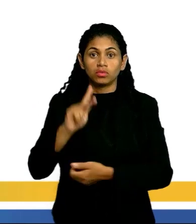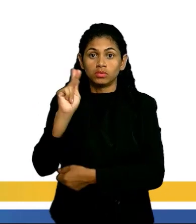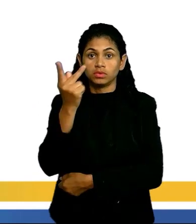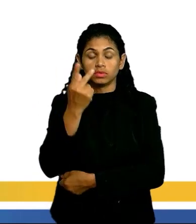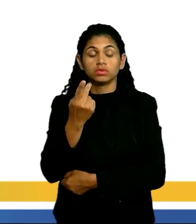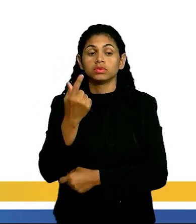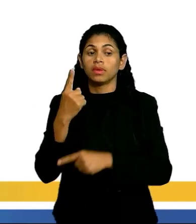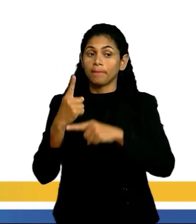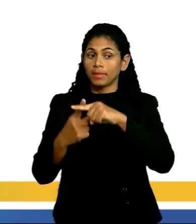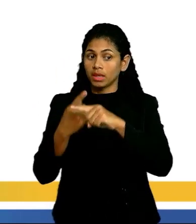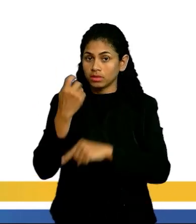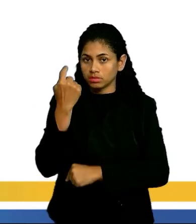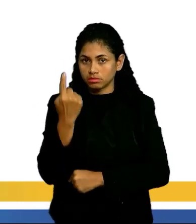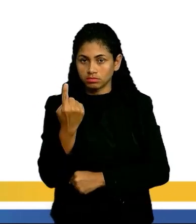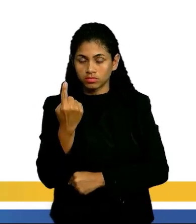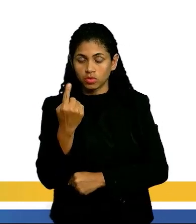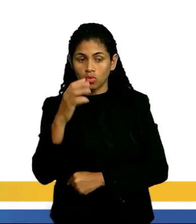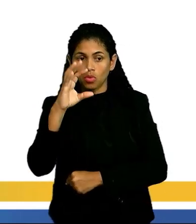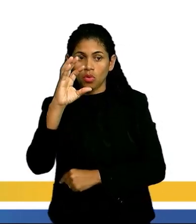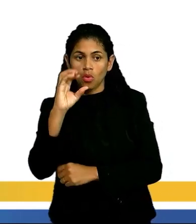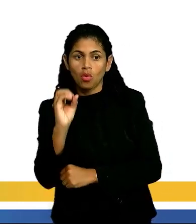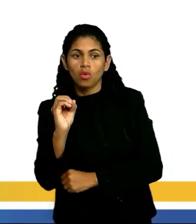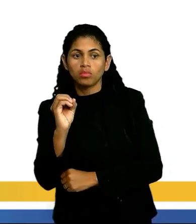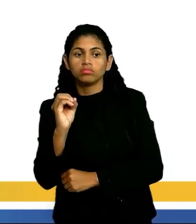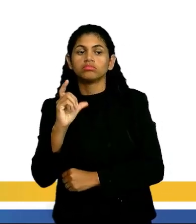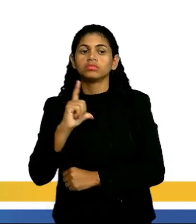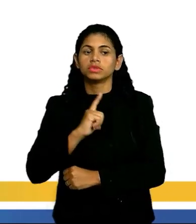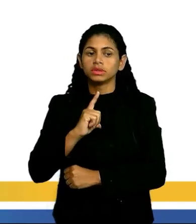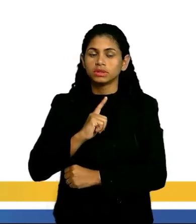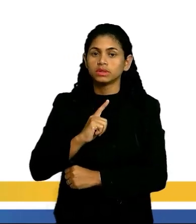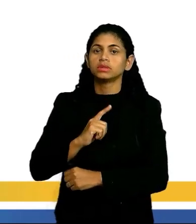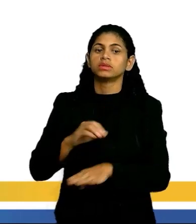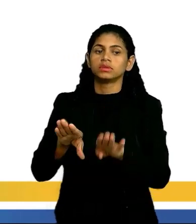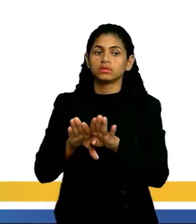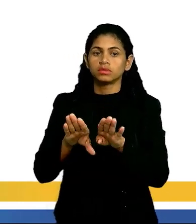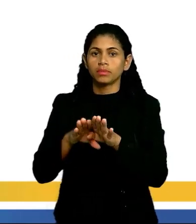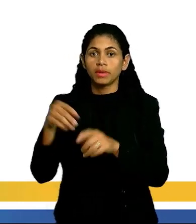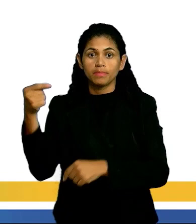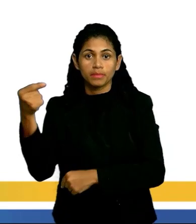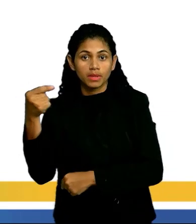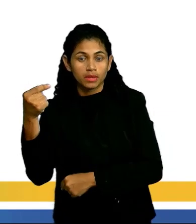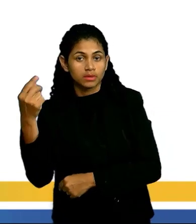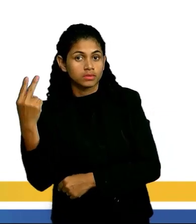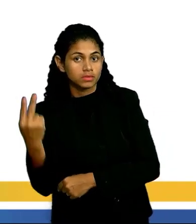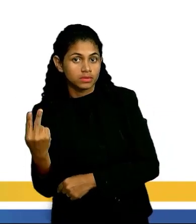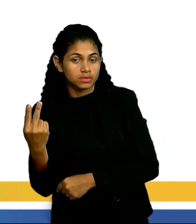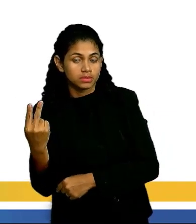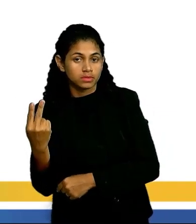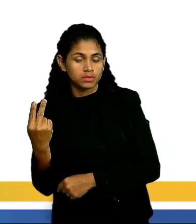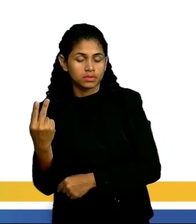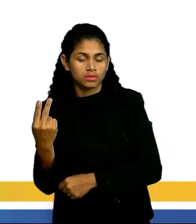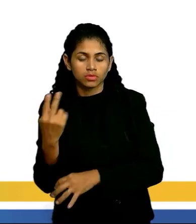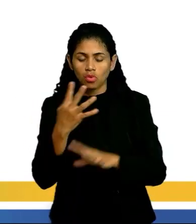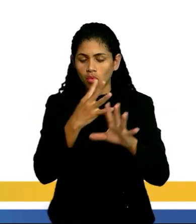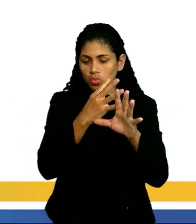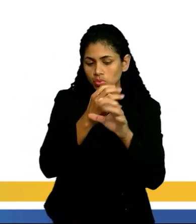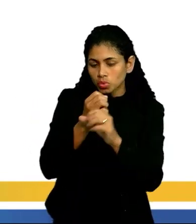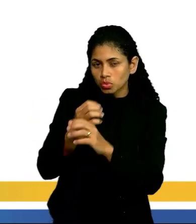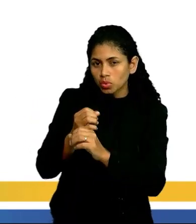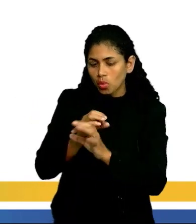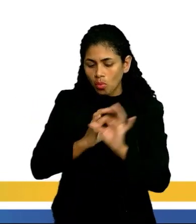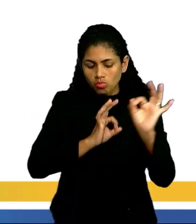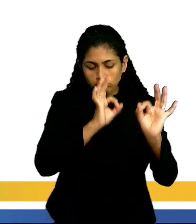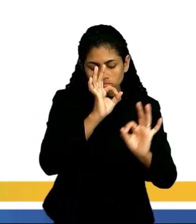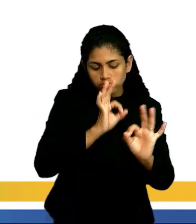1, e nós vimos que o oxigênio também tem NOx fixo, que ele é menos 2. Então, fazendo uma continha, uma equação de